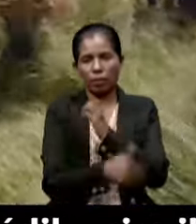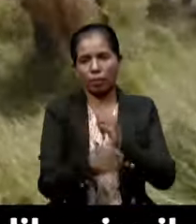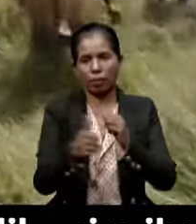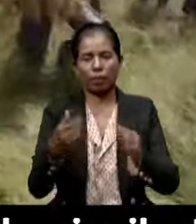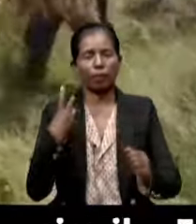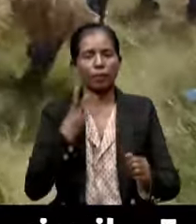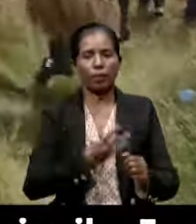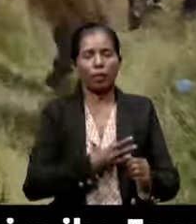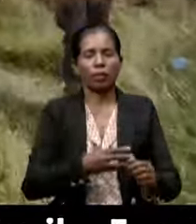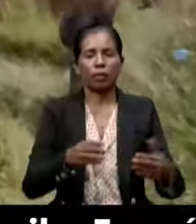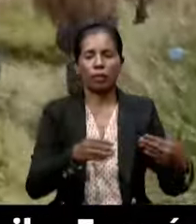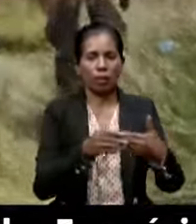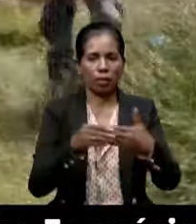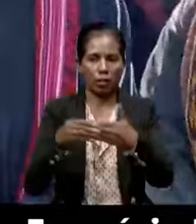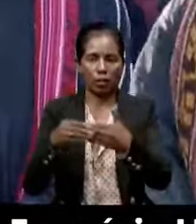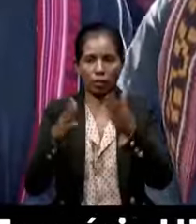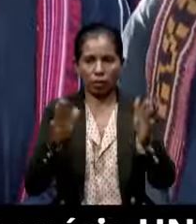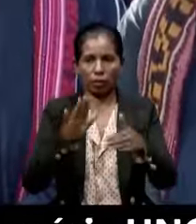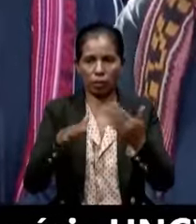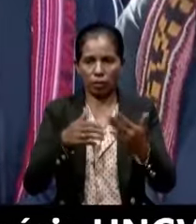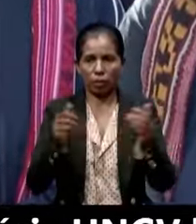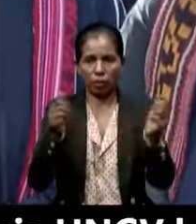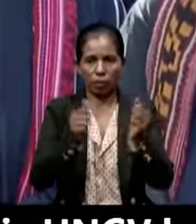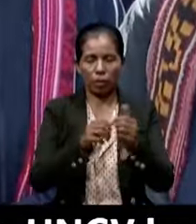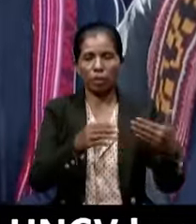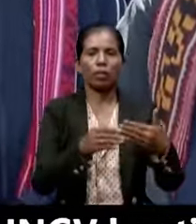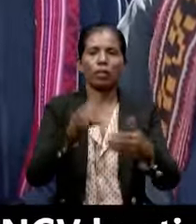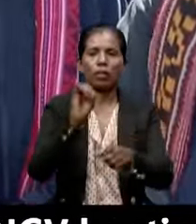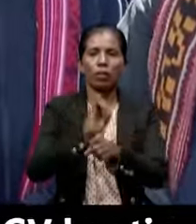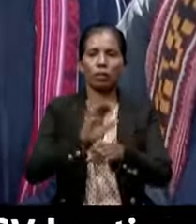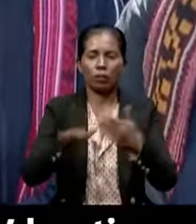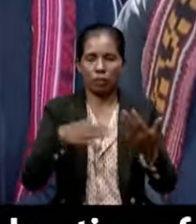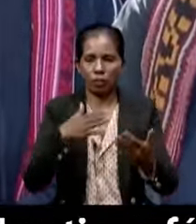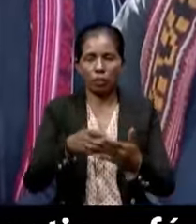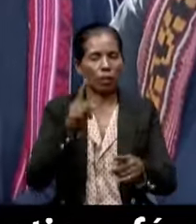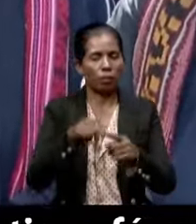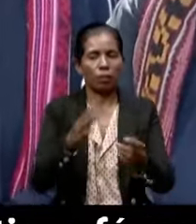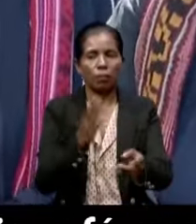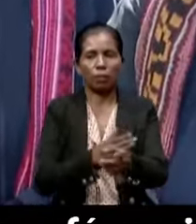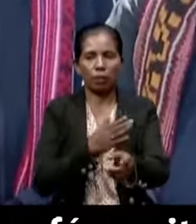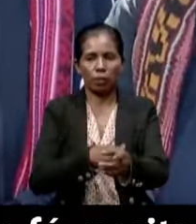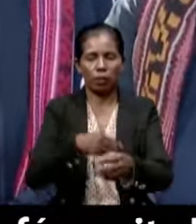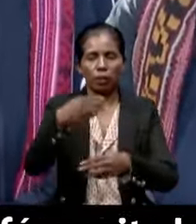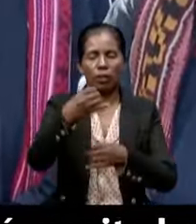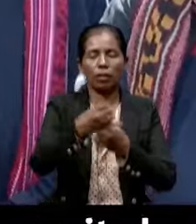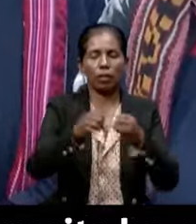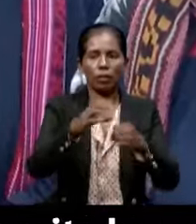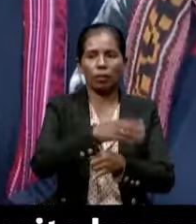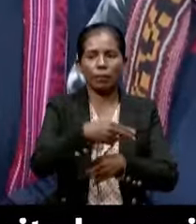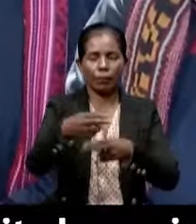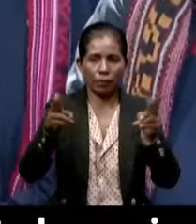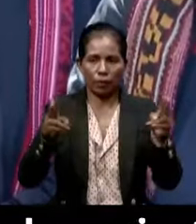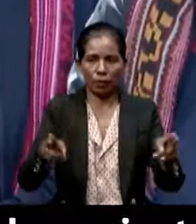tenha um órgão soberano sira, a muito líder igreja sira. Labele promo vedit natar individualnya